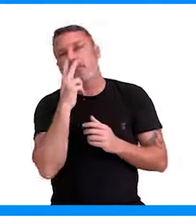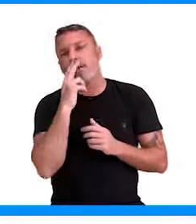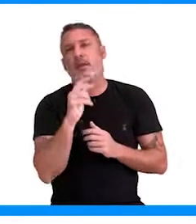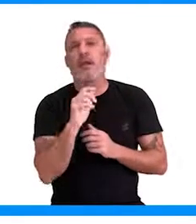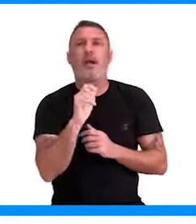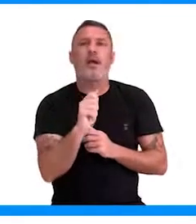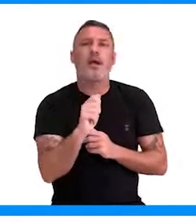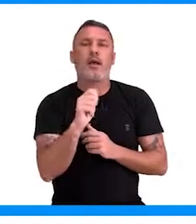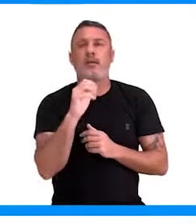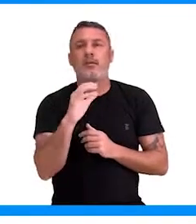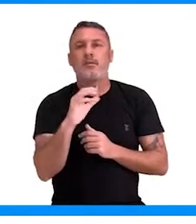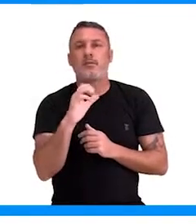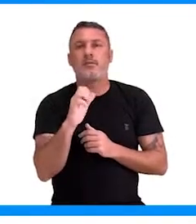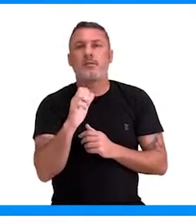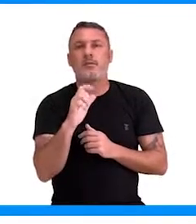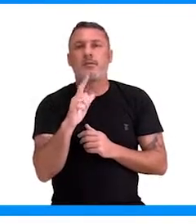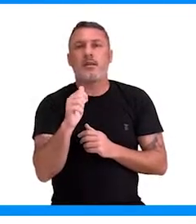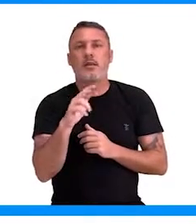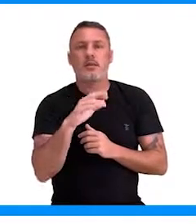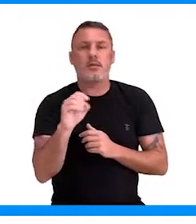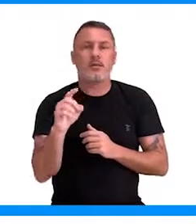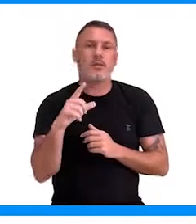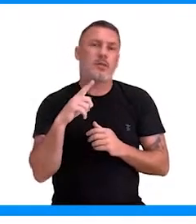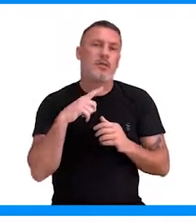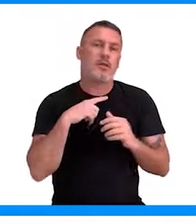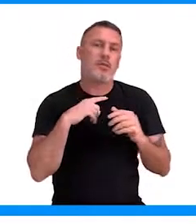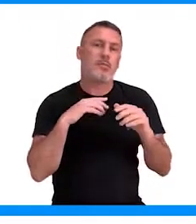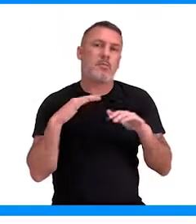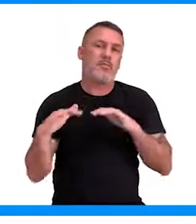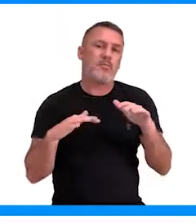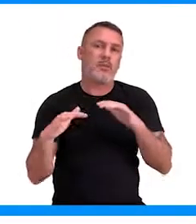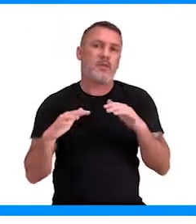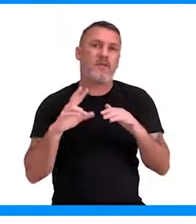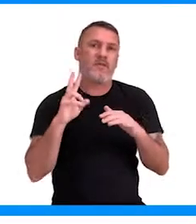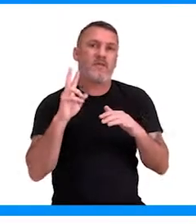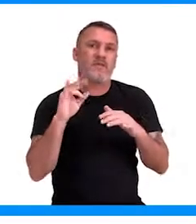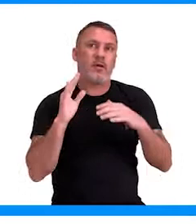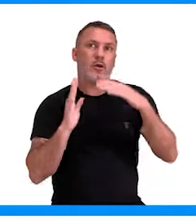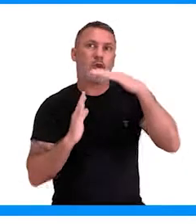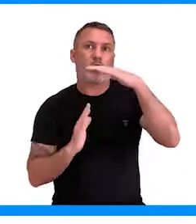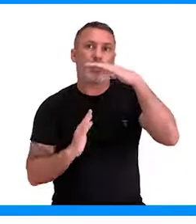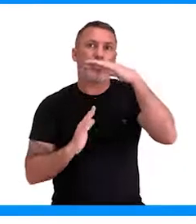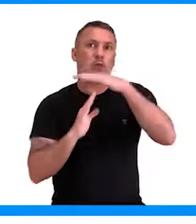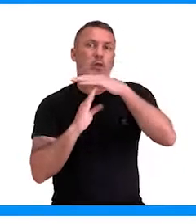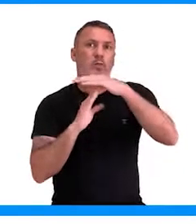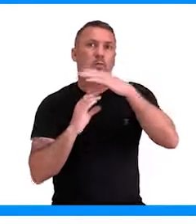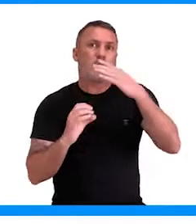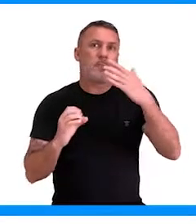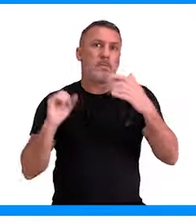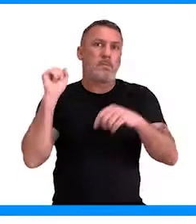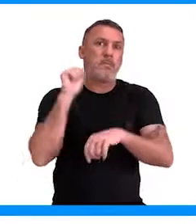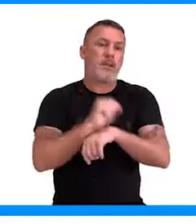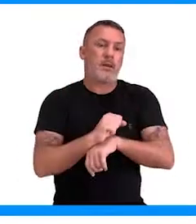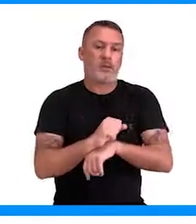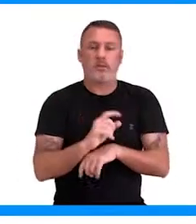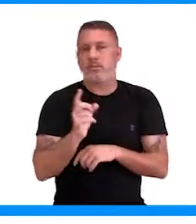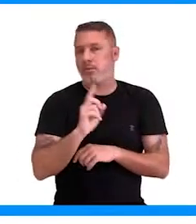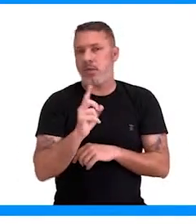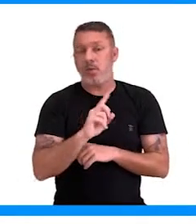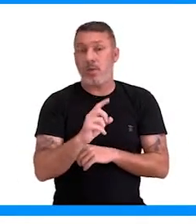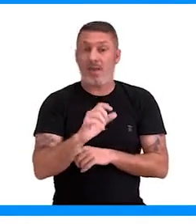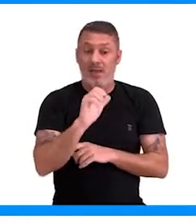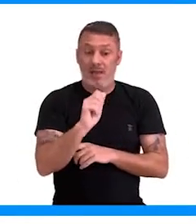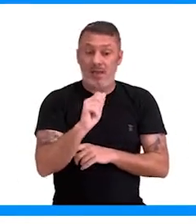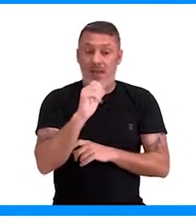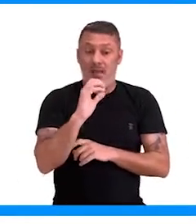insinua que a aceleração do movimento se anula no topo da trajetória. Então, toma cuidado com isso. A aceleração